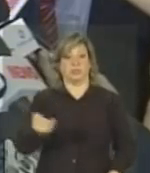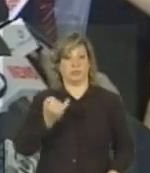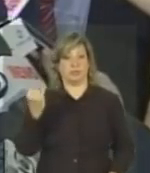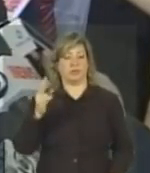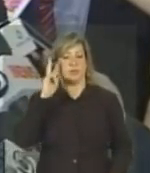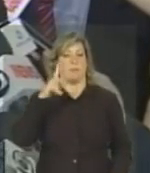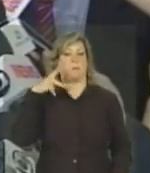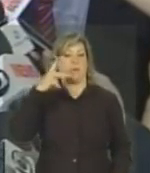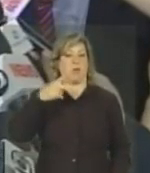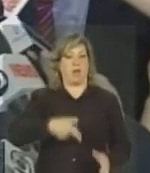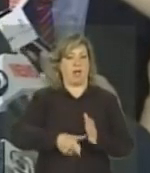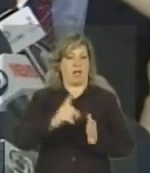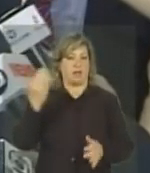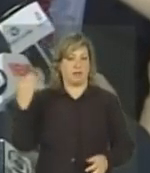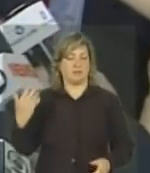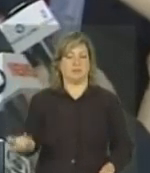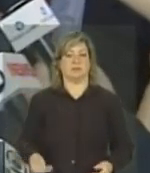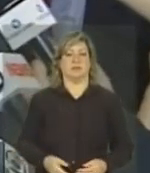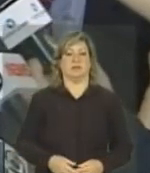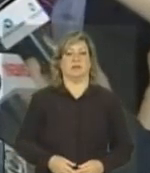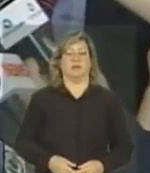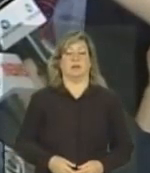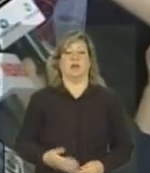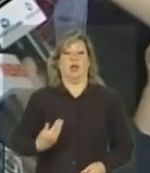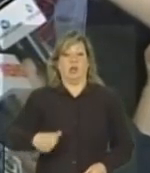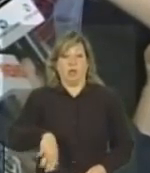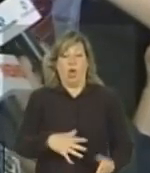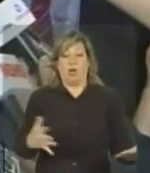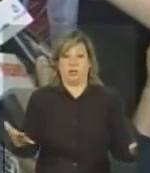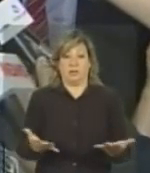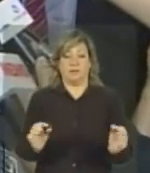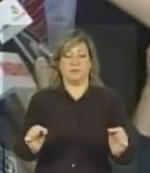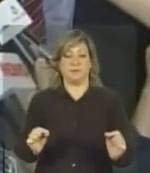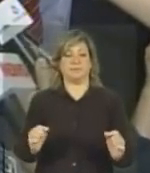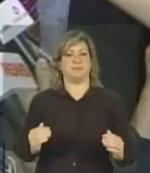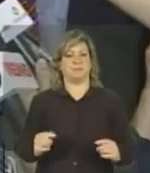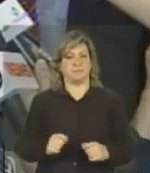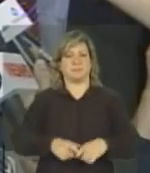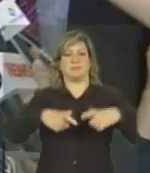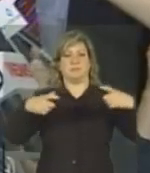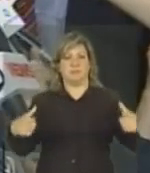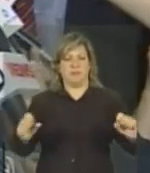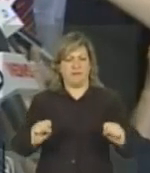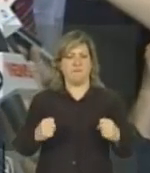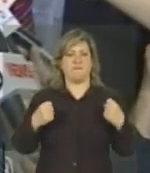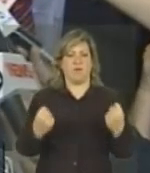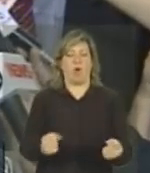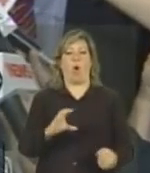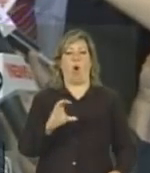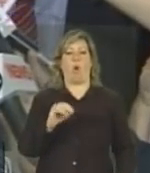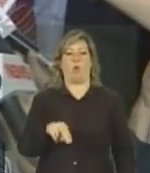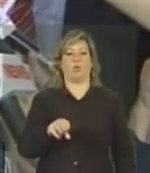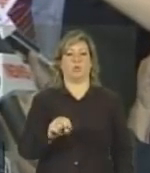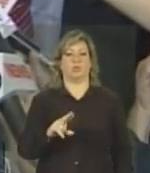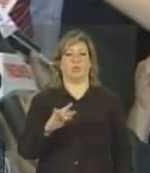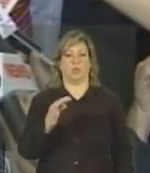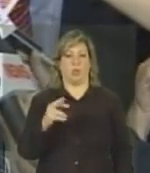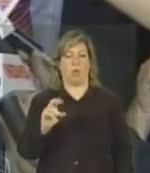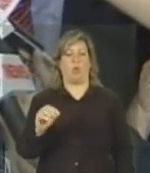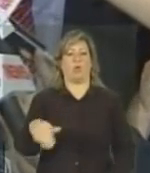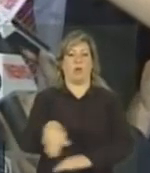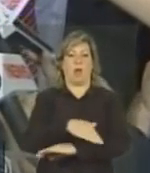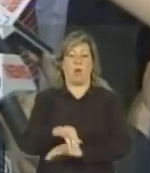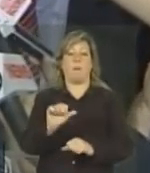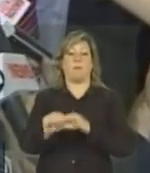relação à política anterior. Nós estamos ampliando fortemente o consultório na rua e mudando a forma de financiamento